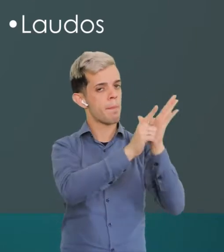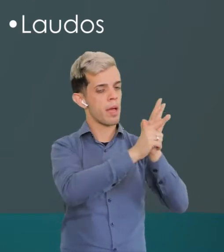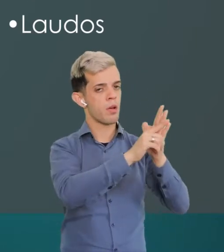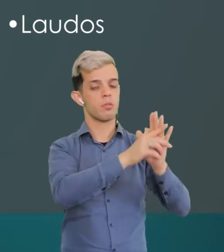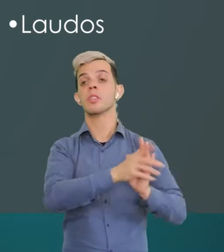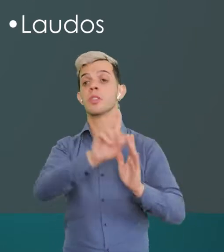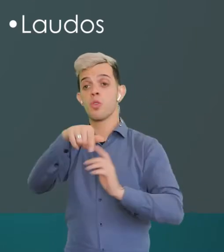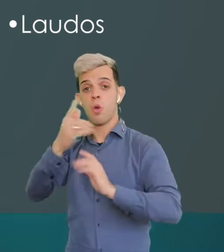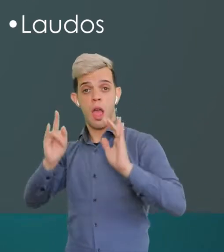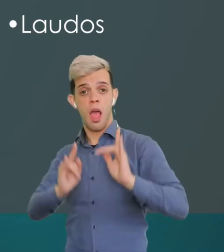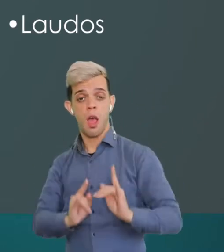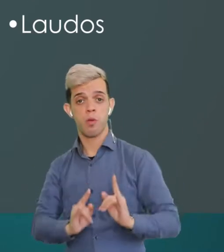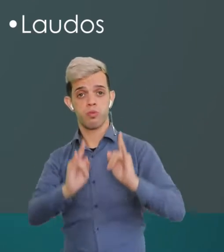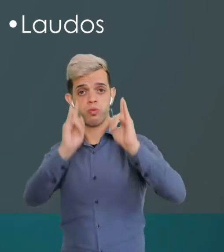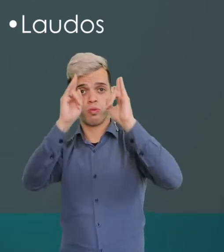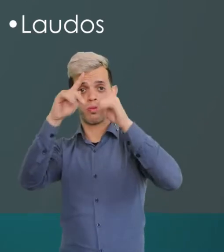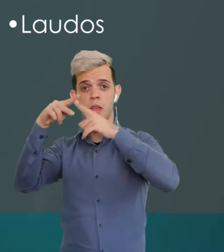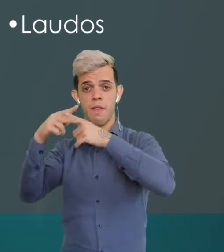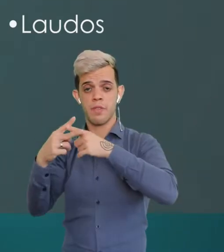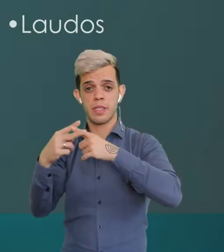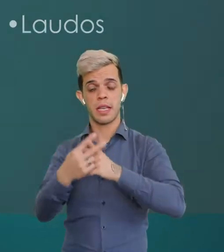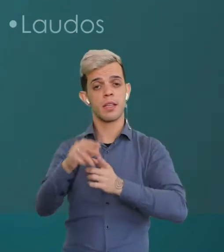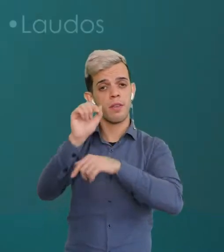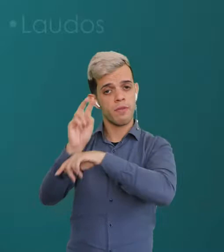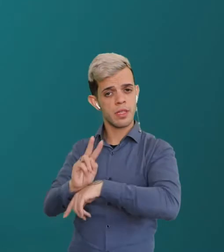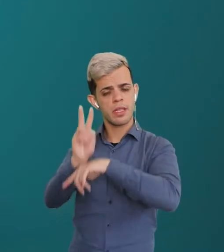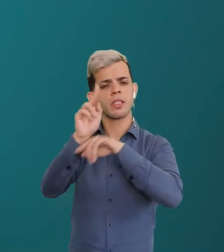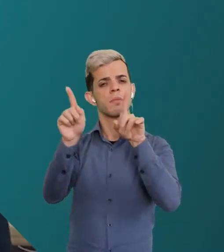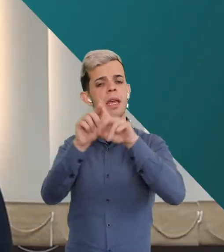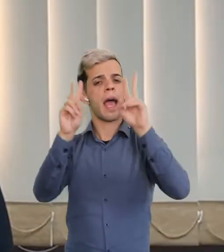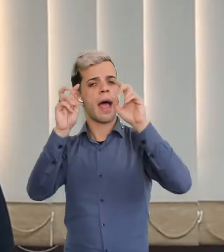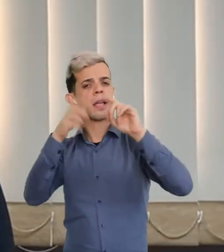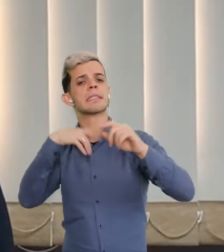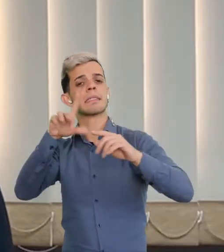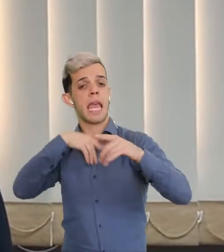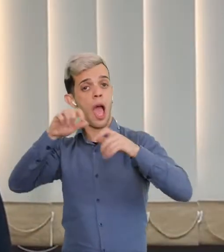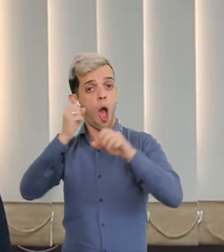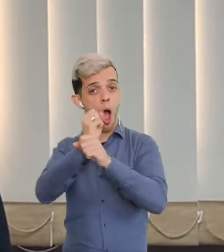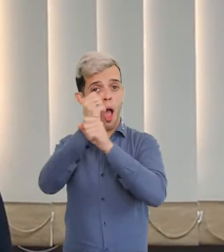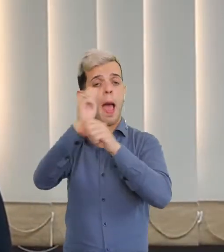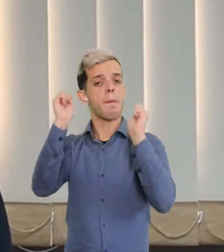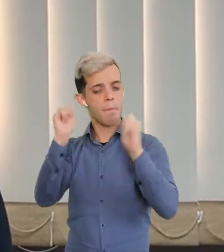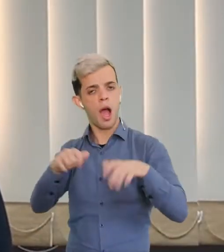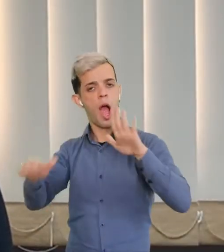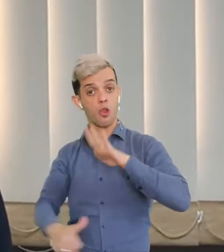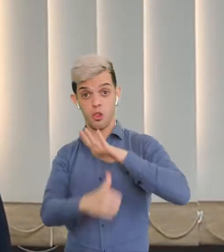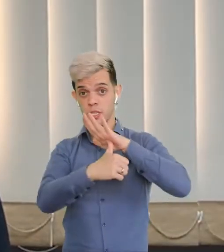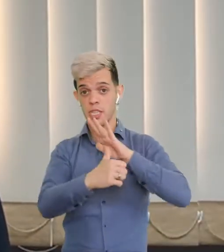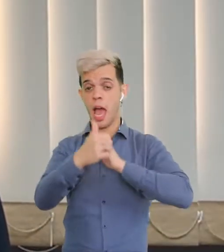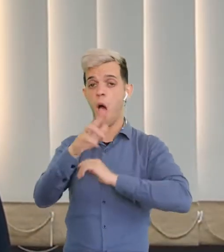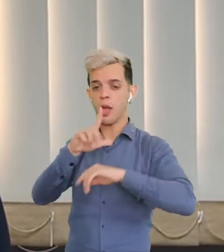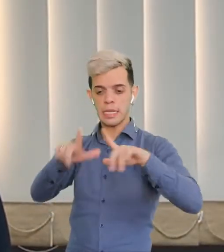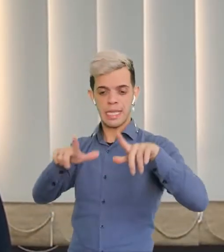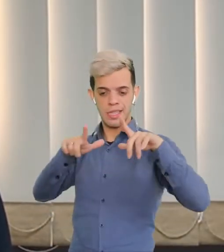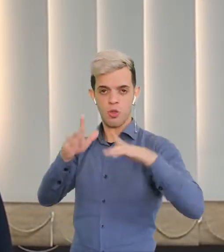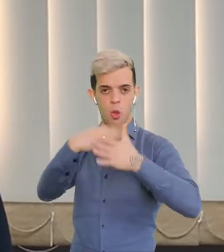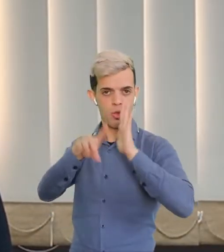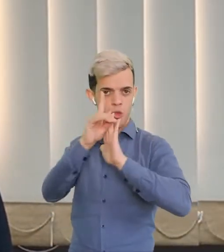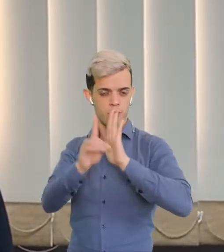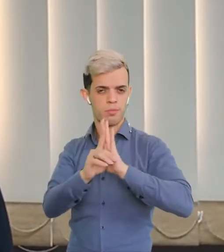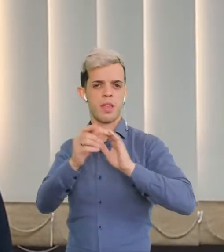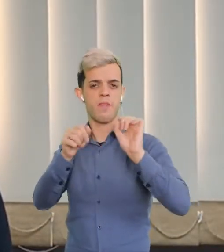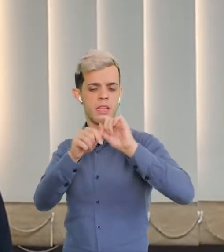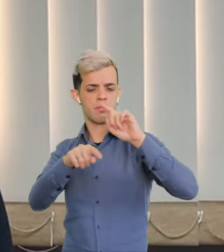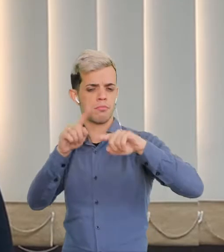de laudos. E a unidade de fiscalização predial, que trabalha com questões envolvendo obras sem licença, demolição sem